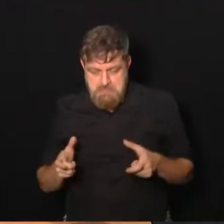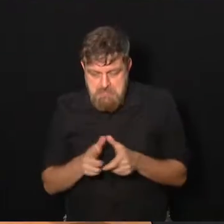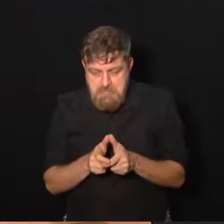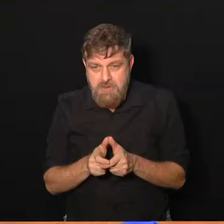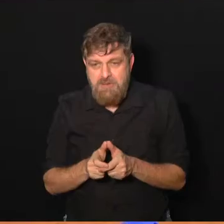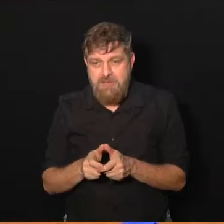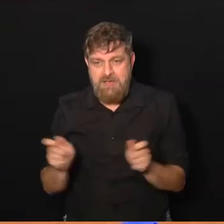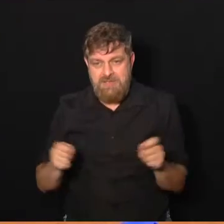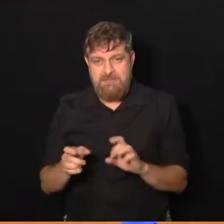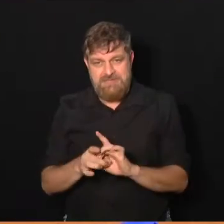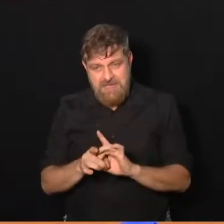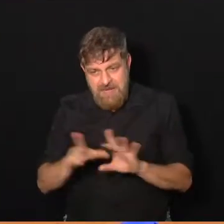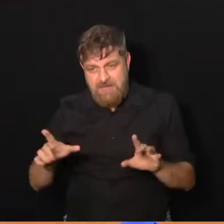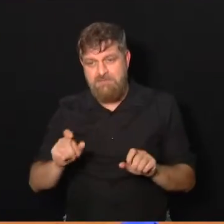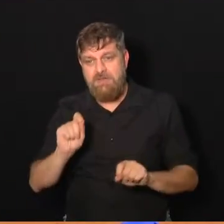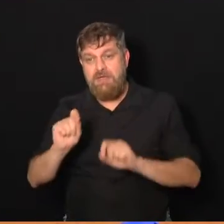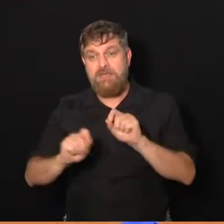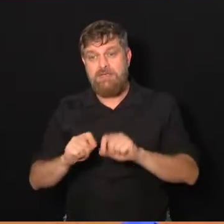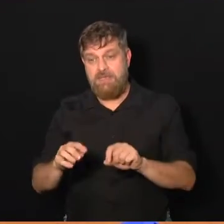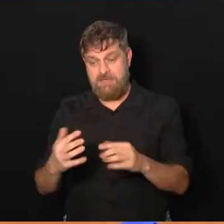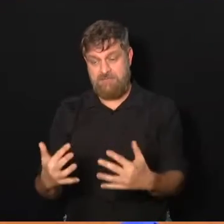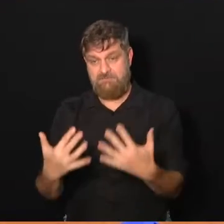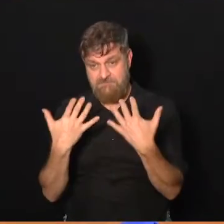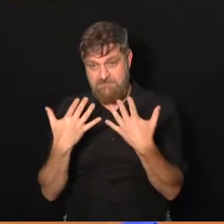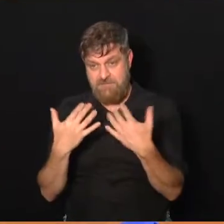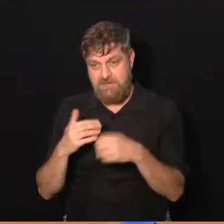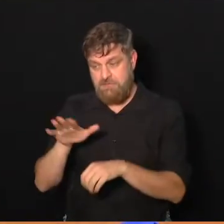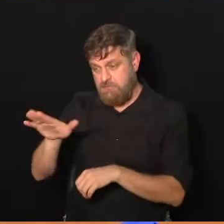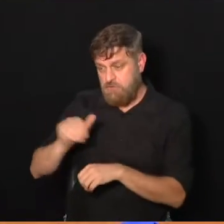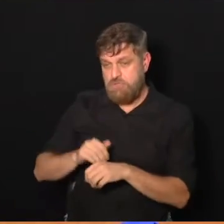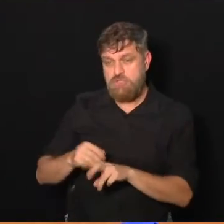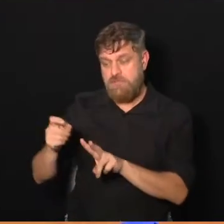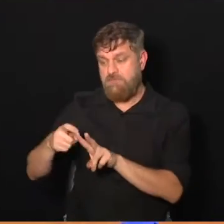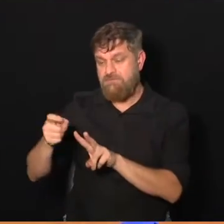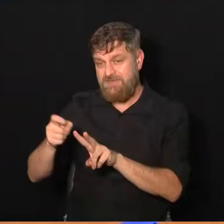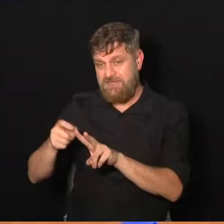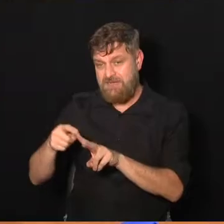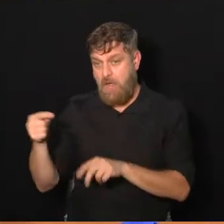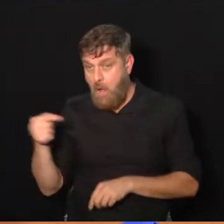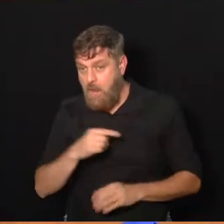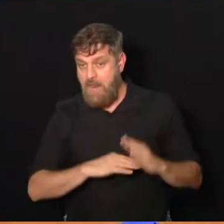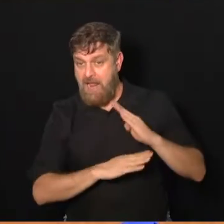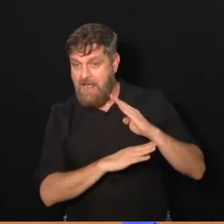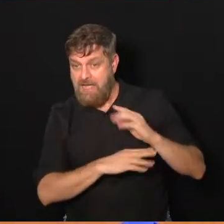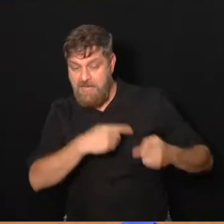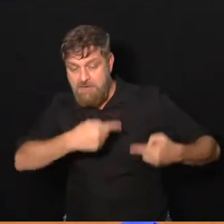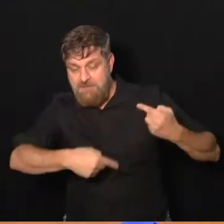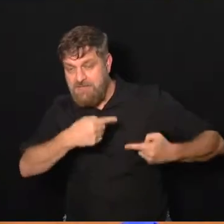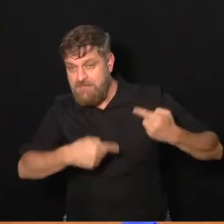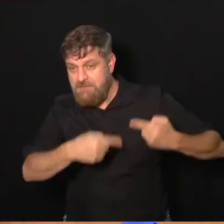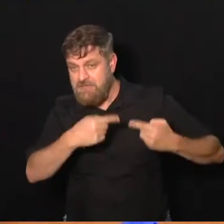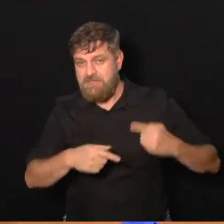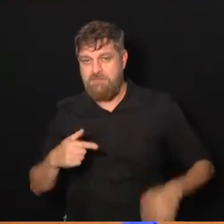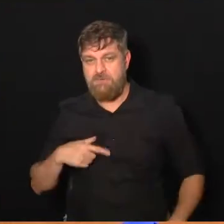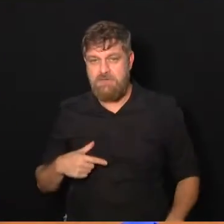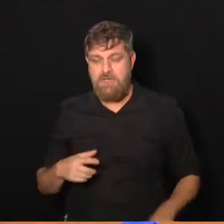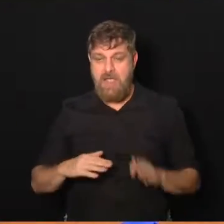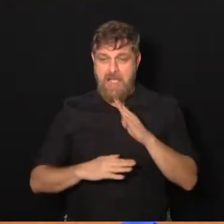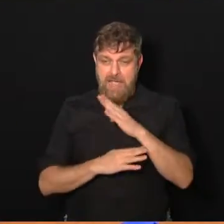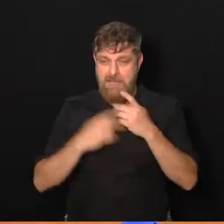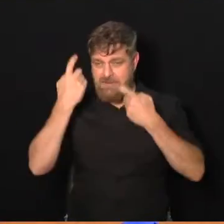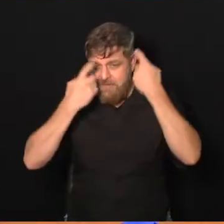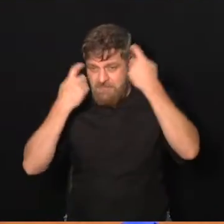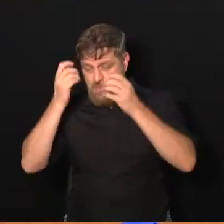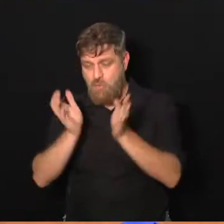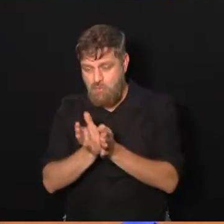ser aberto. Quer dizer, quem assistiu, quem puder falar com o seu veterinário, olha, a Câmara está debatendo o assunto, a Câmara está preocupada, o